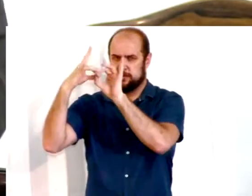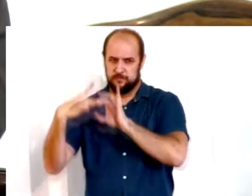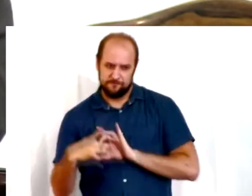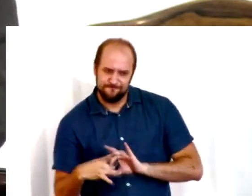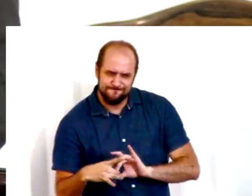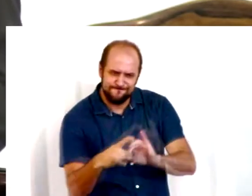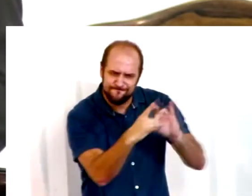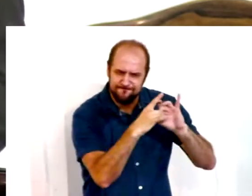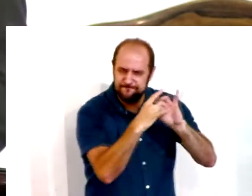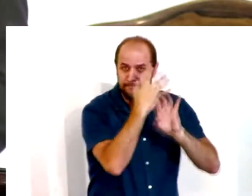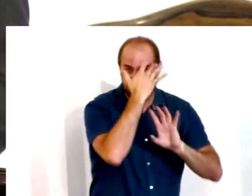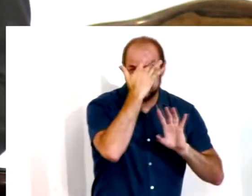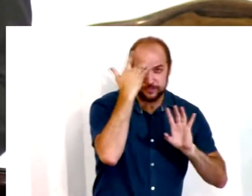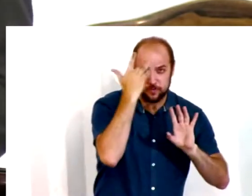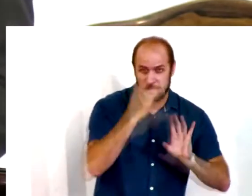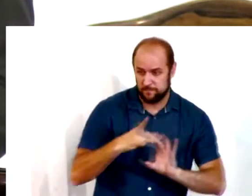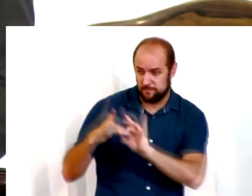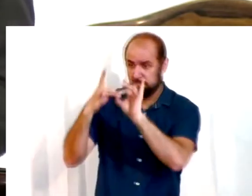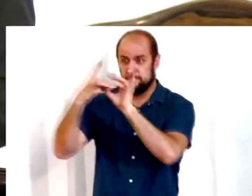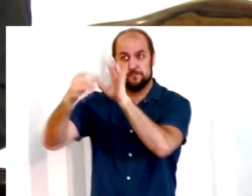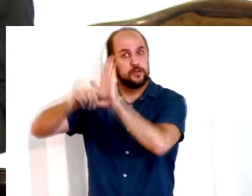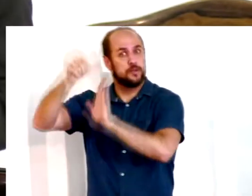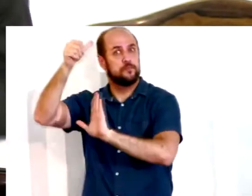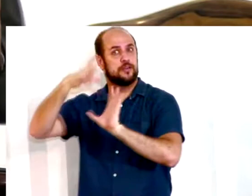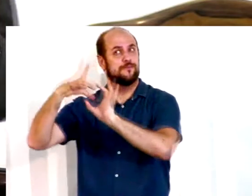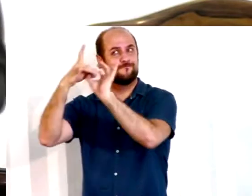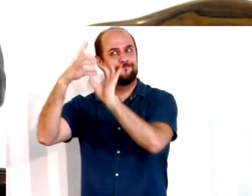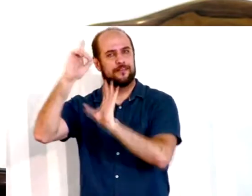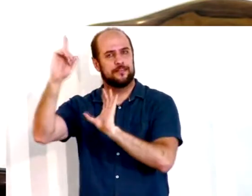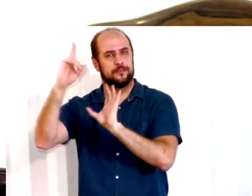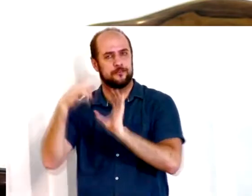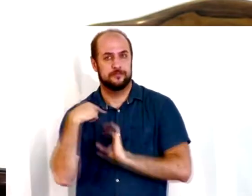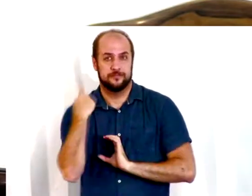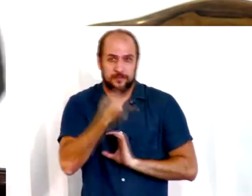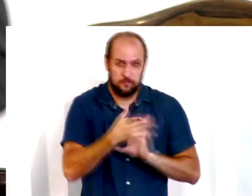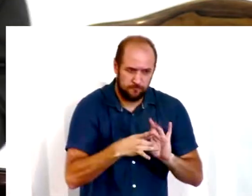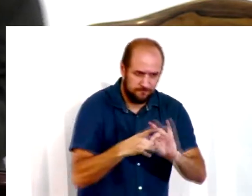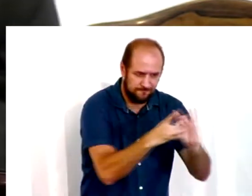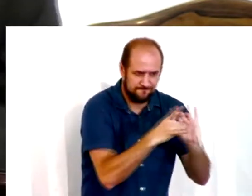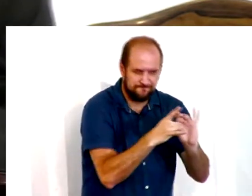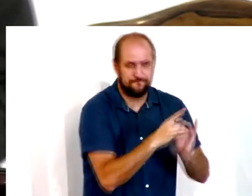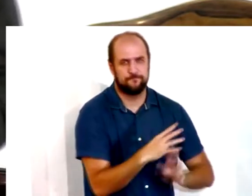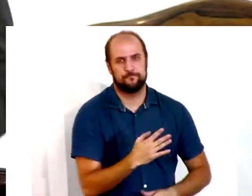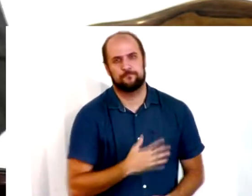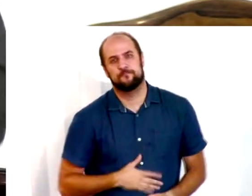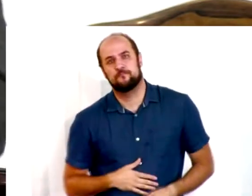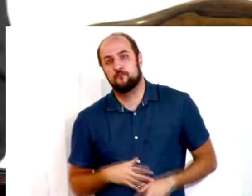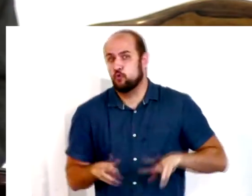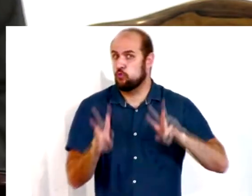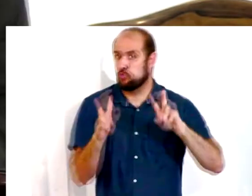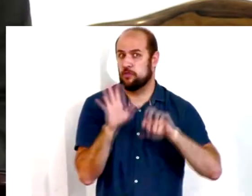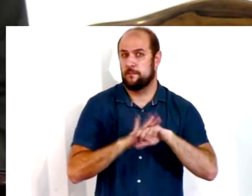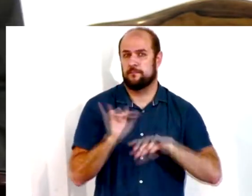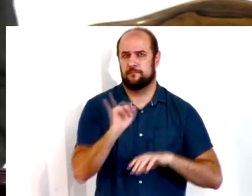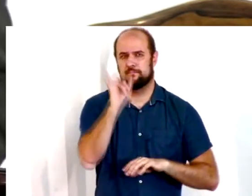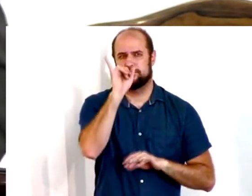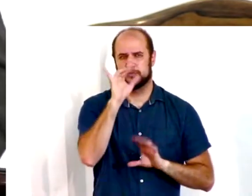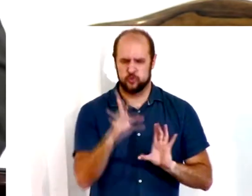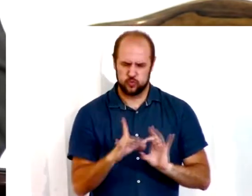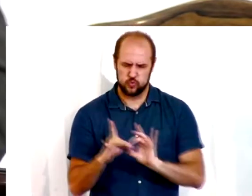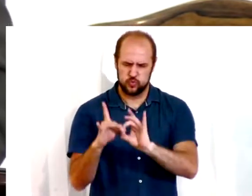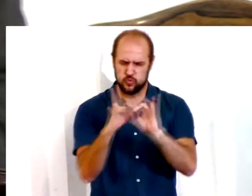Cristo comprado por Ele. Para mim, o tema principal da carta de Paulo aos Filipenses é